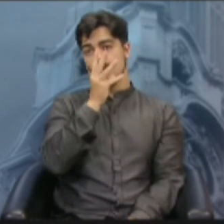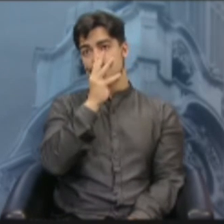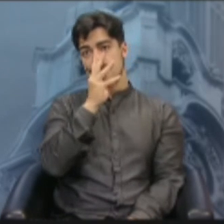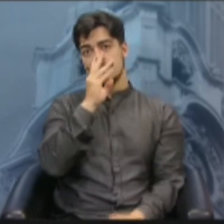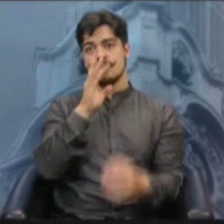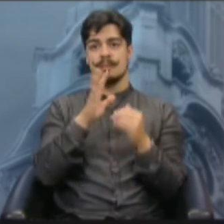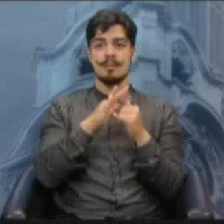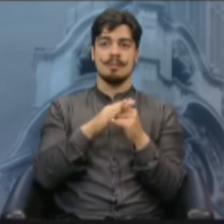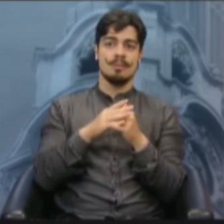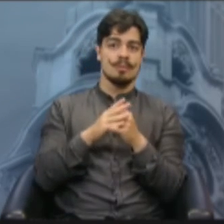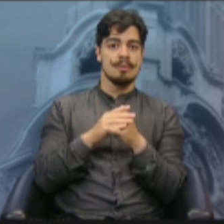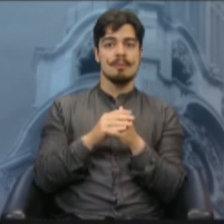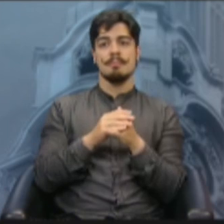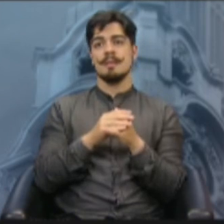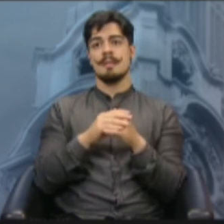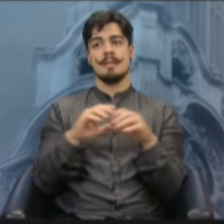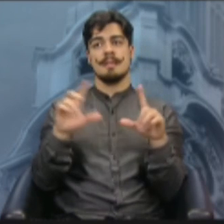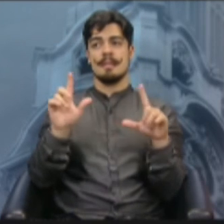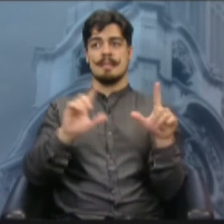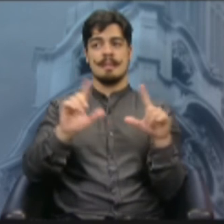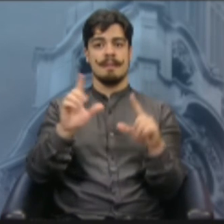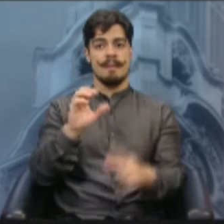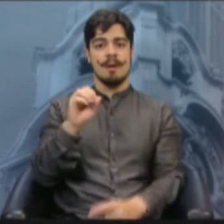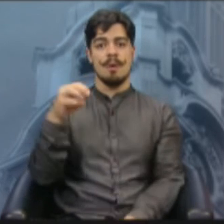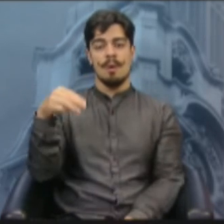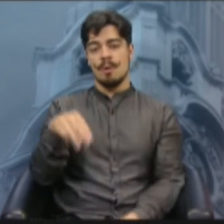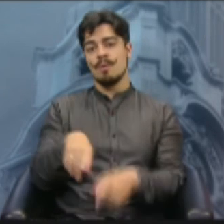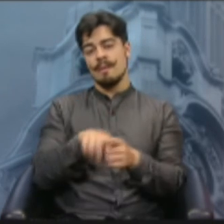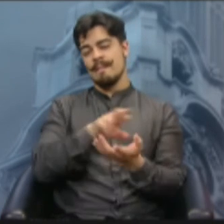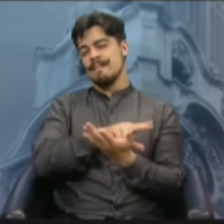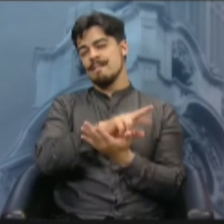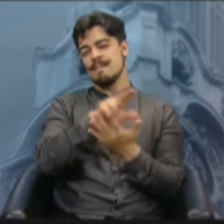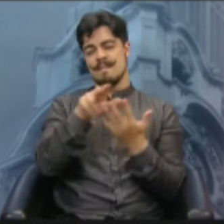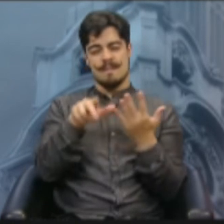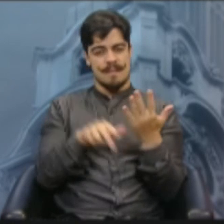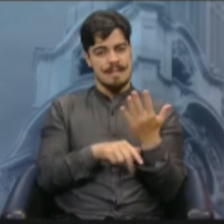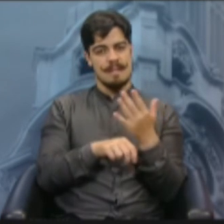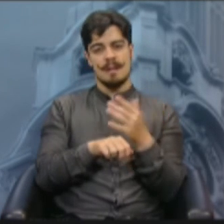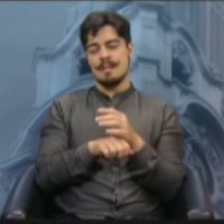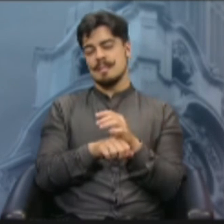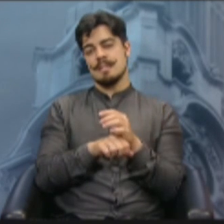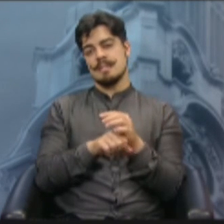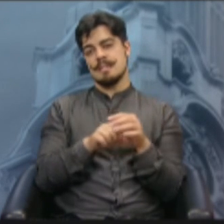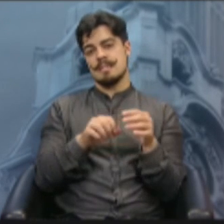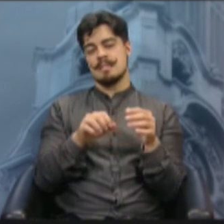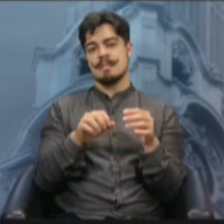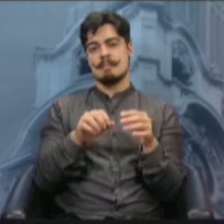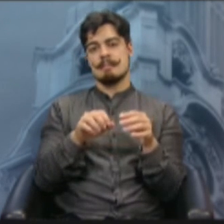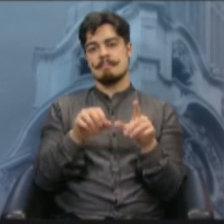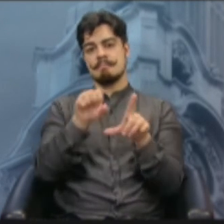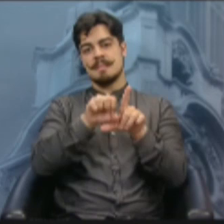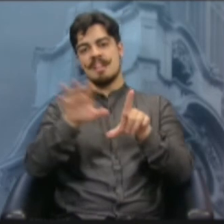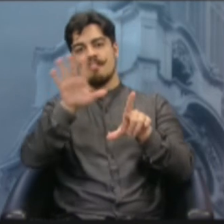pela TV Com, enfim, pelas inúmeras plataformas que essa audiência pública foi,